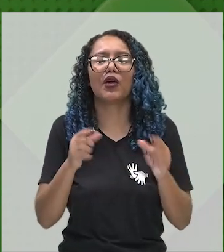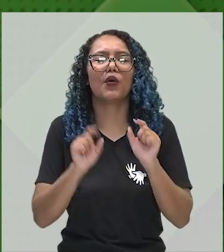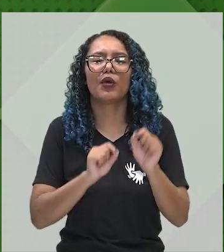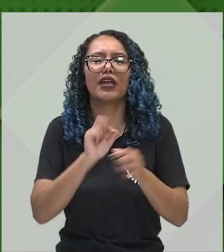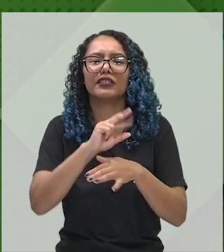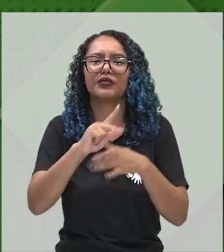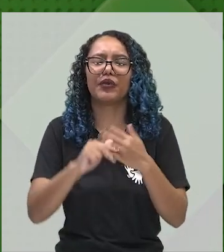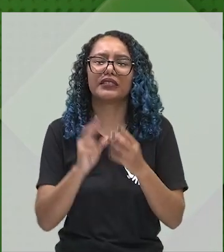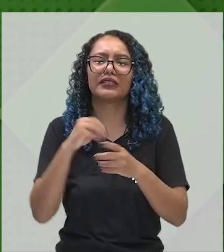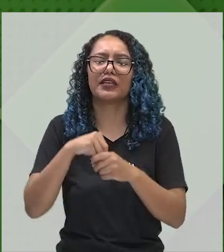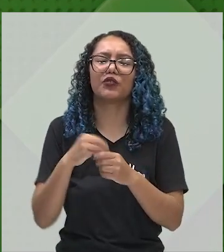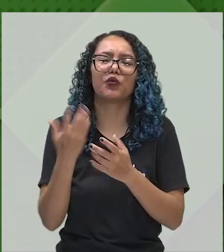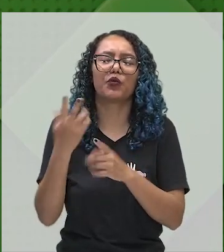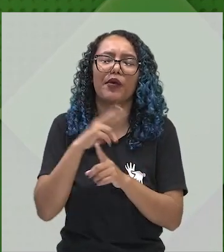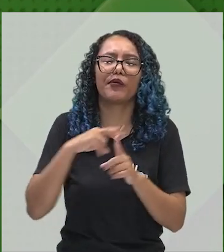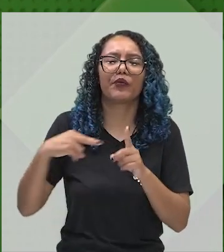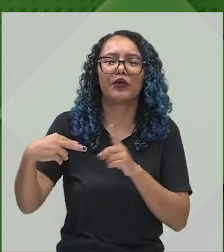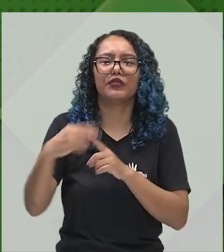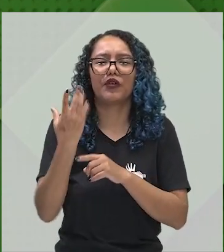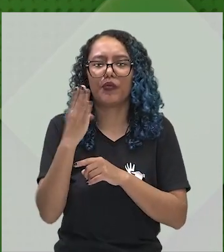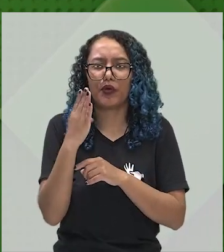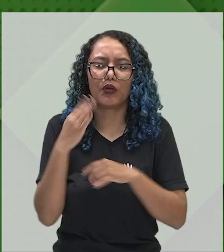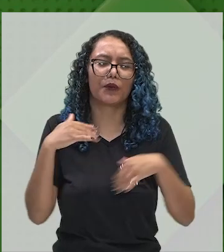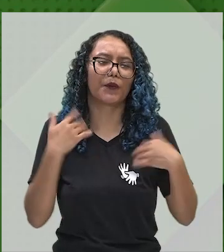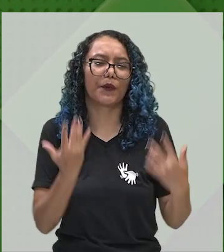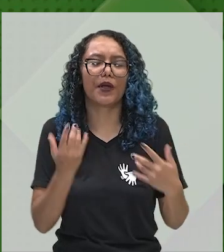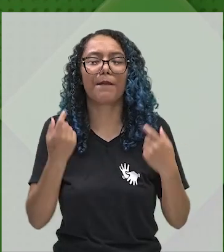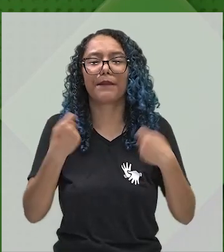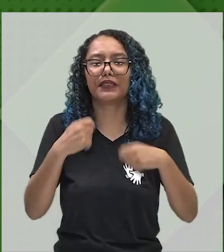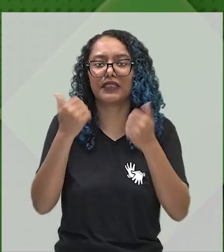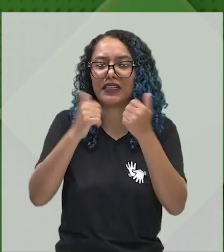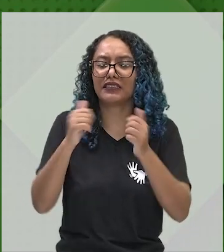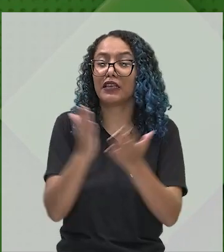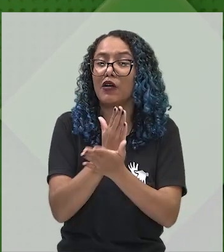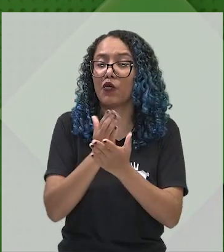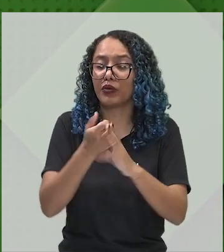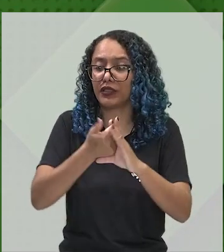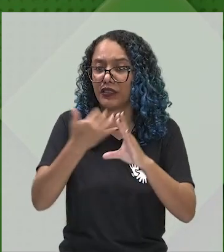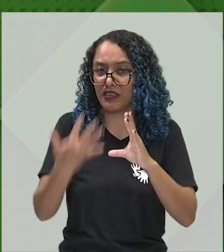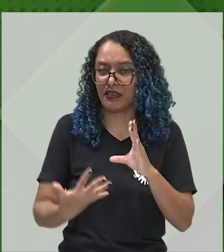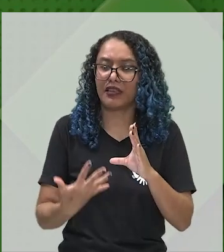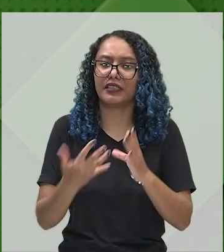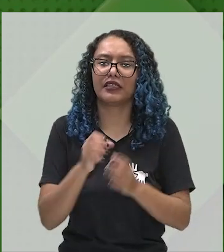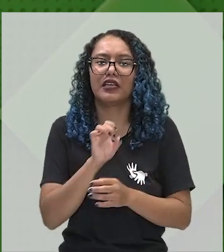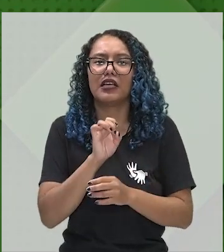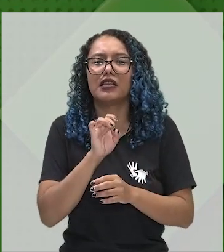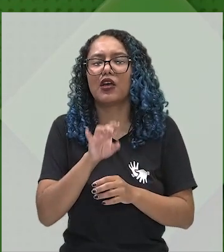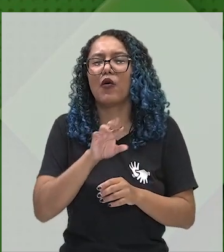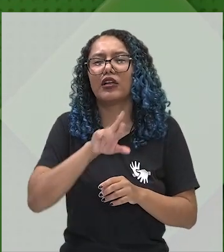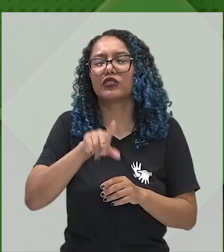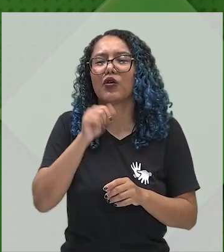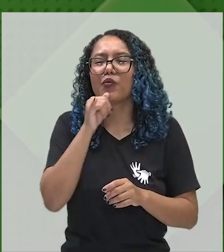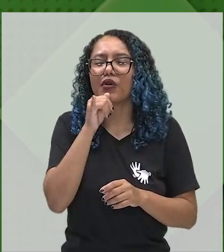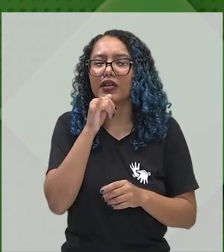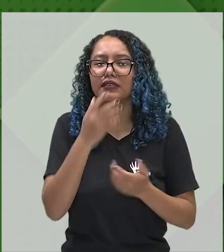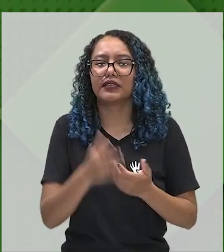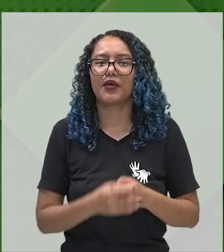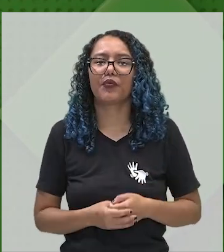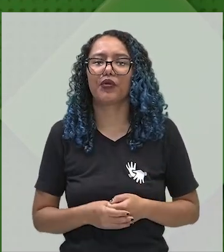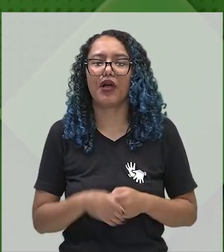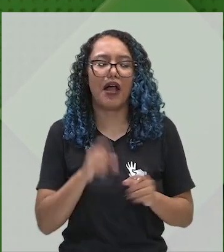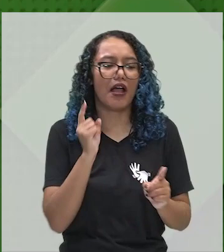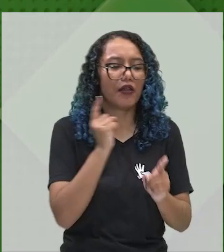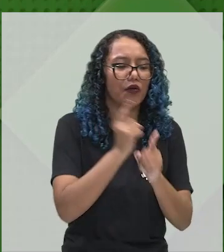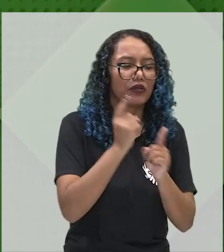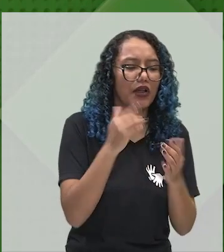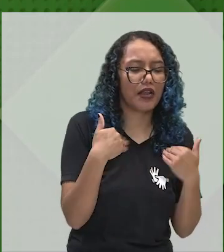vista científico? É preciso a gente analisar aí algumas características. Não dá para simplesmente encontrar um